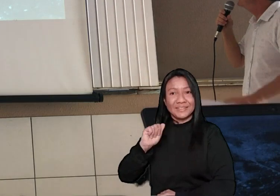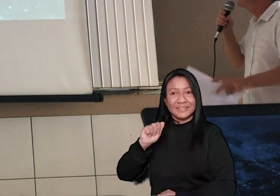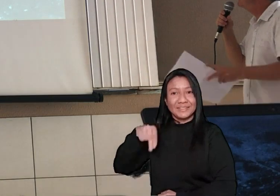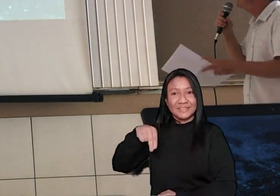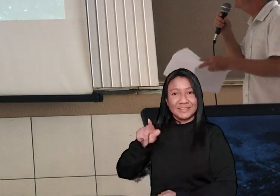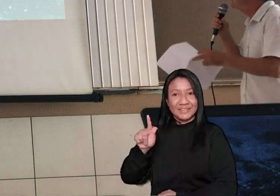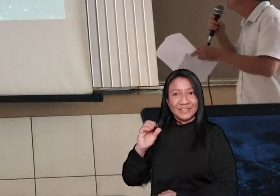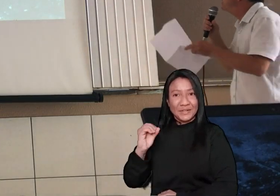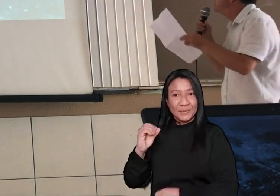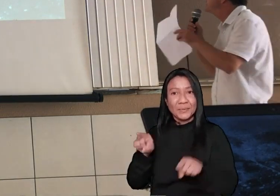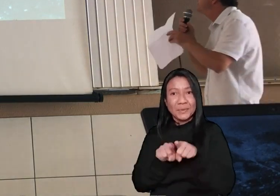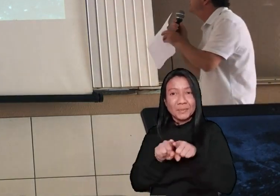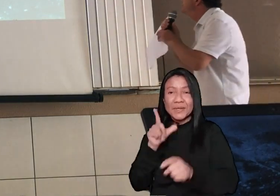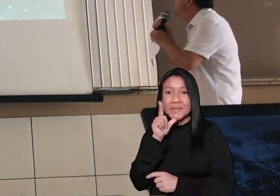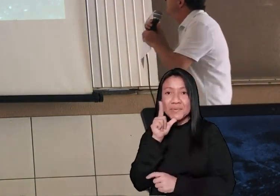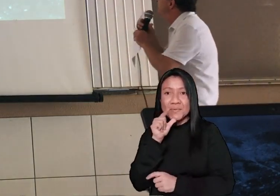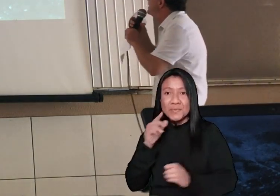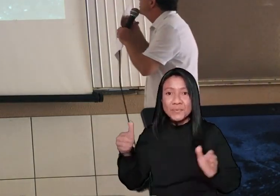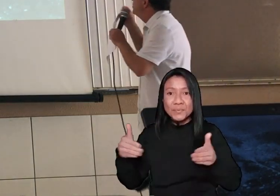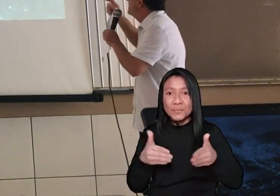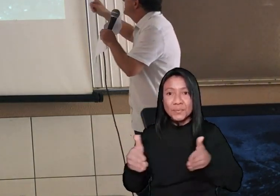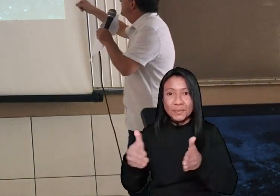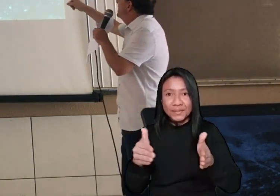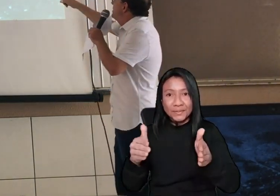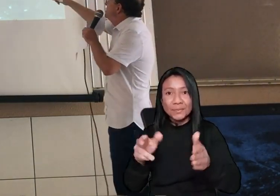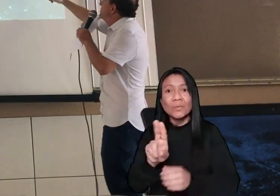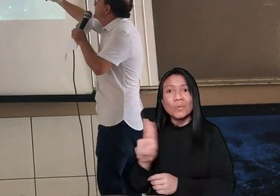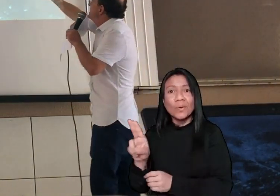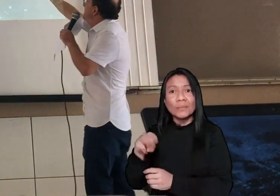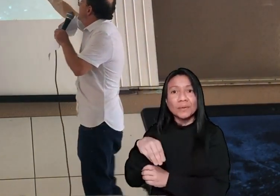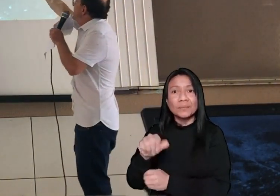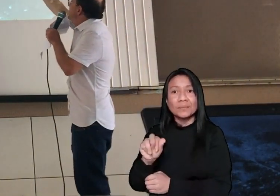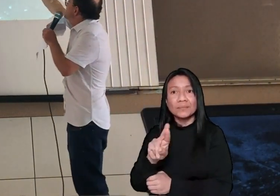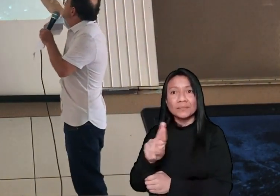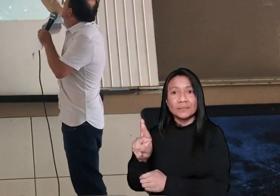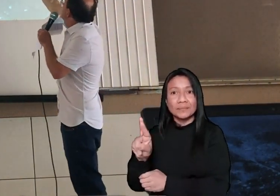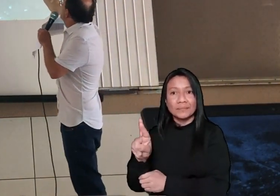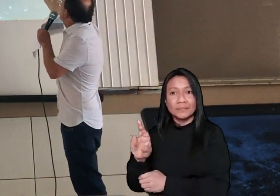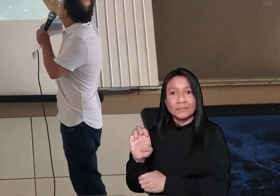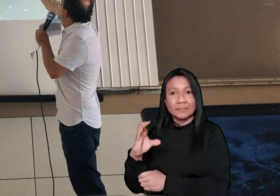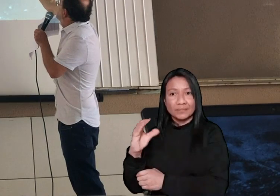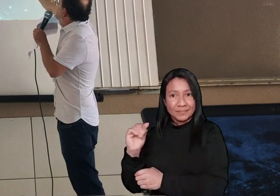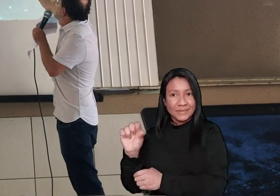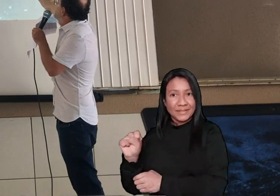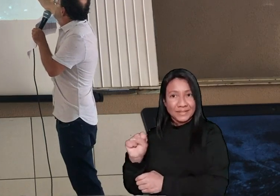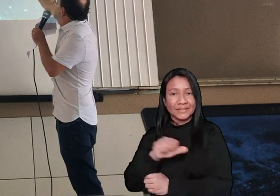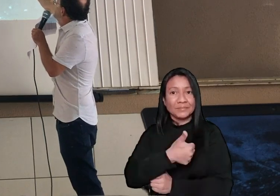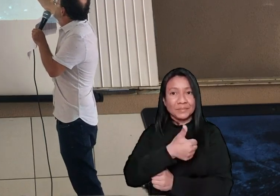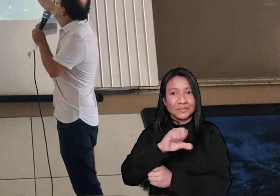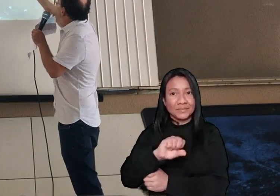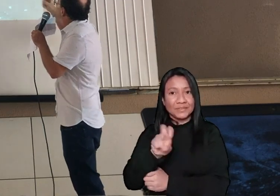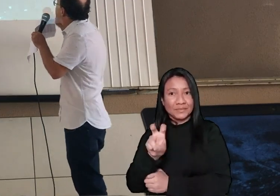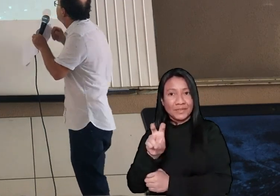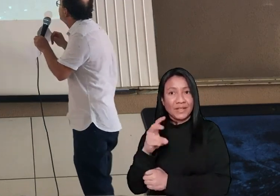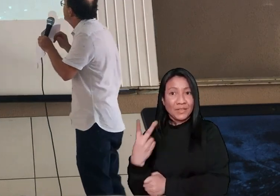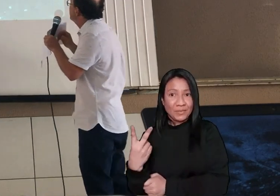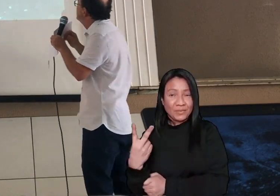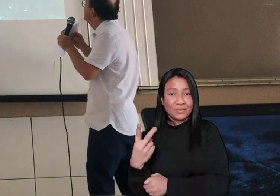aí é de 1952. E a concatedral, a igreja matriz, se não me engano, está aqui, ó.